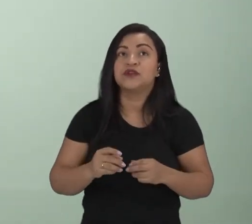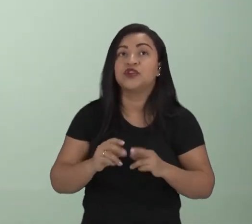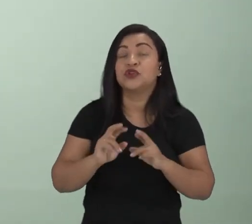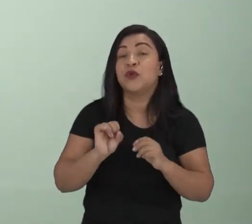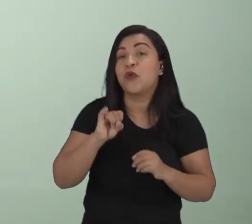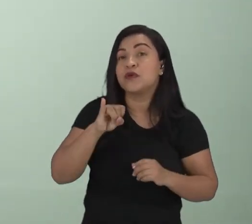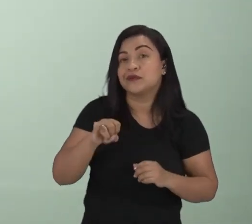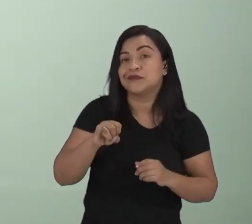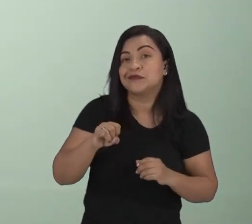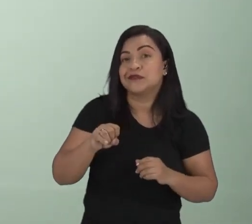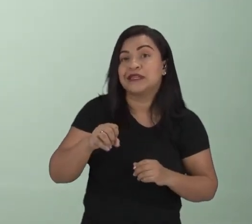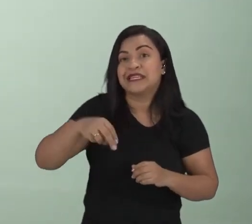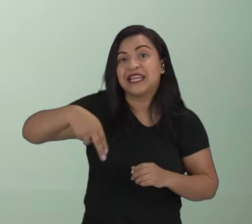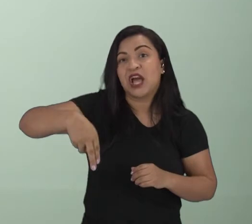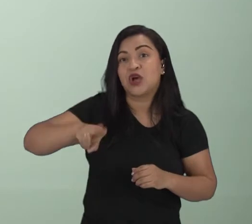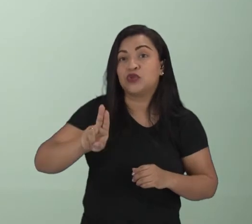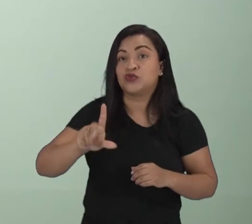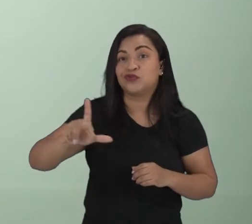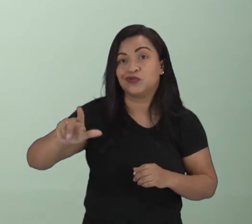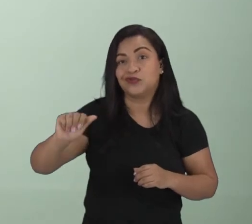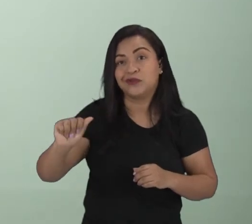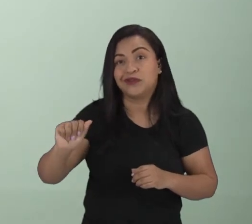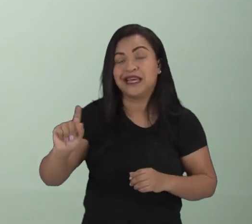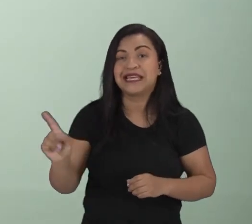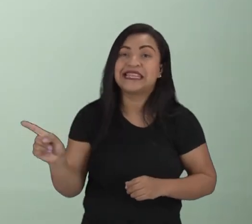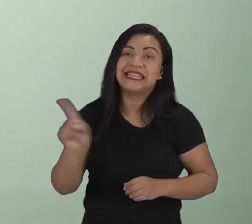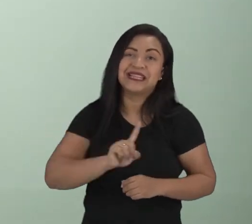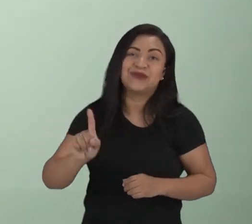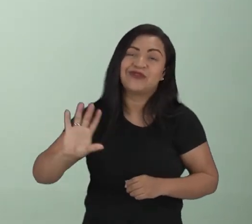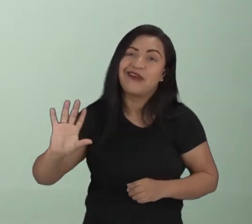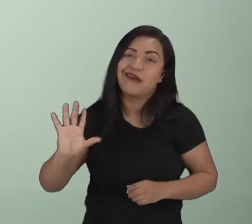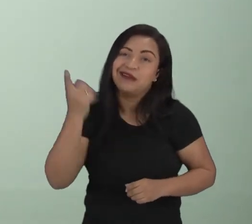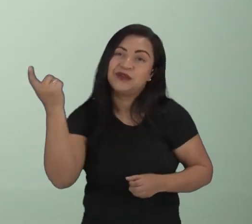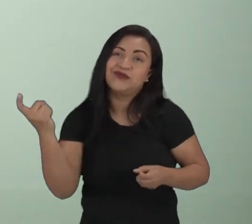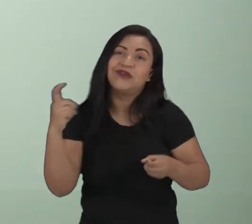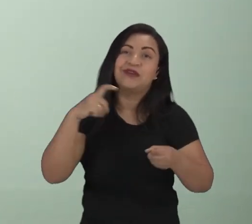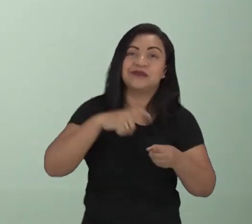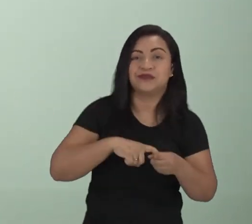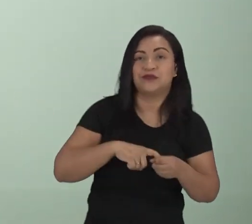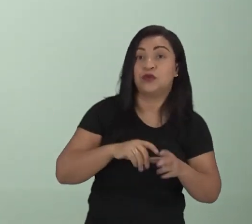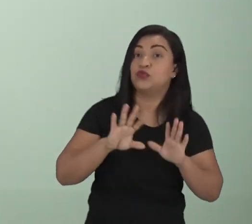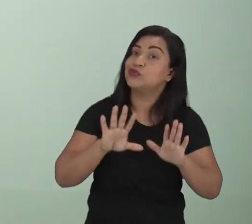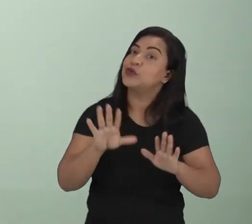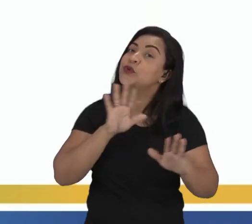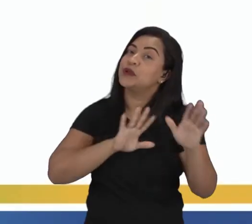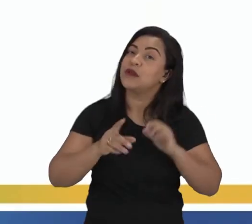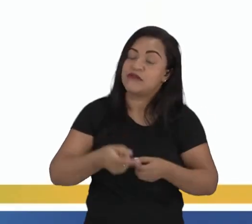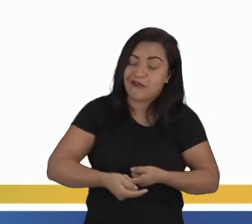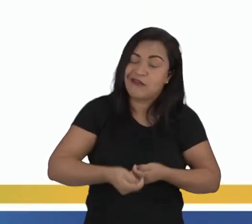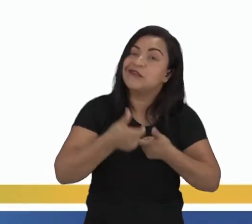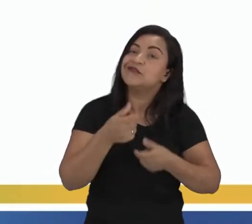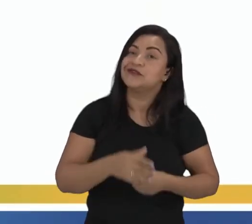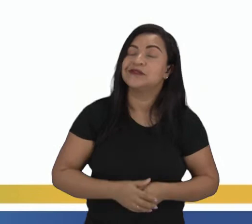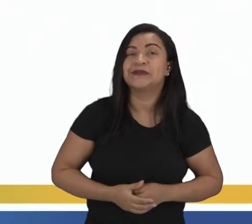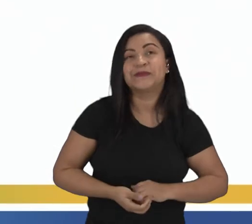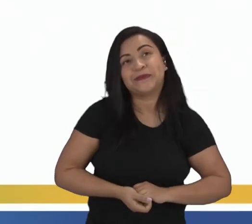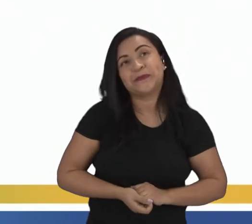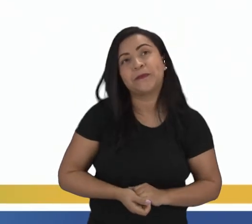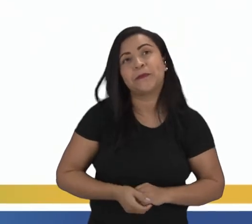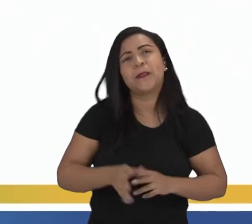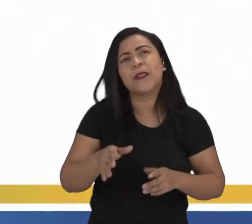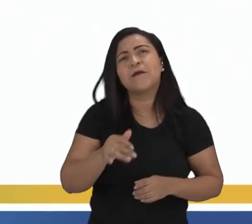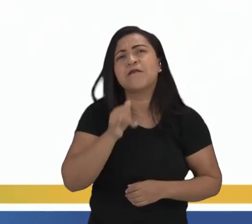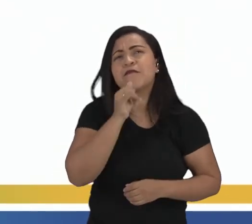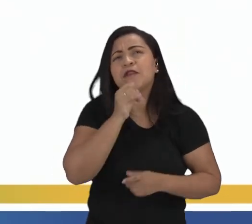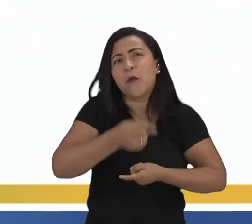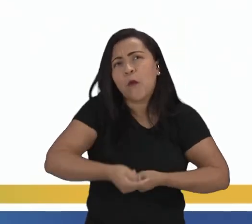anular, elas não são ação e reação. Não pode cair mais nessa pegadinha, tá? Então, vamos agora dar umas